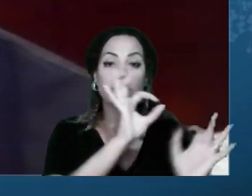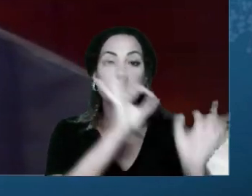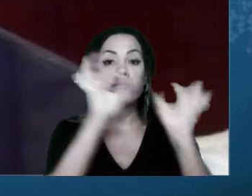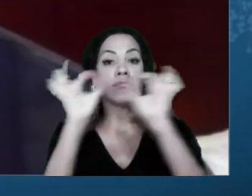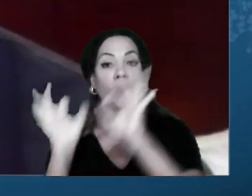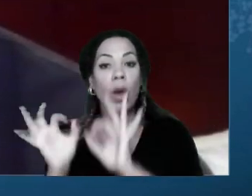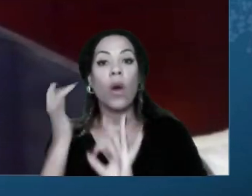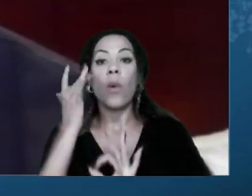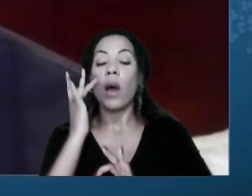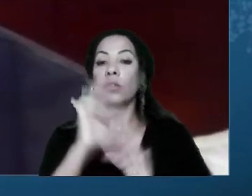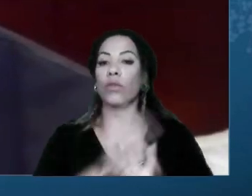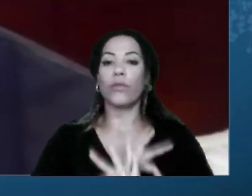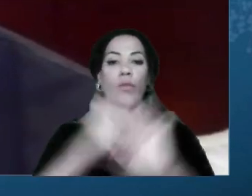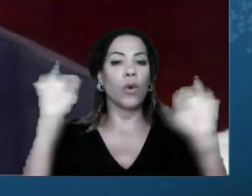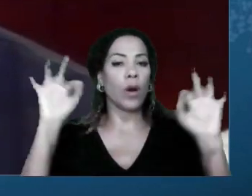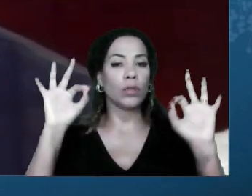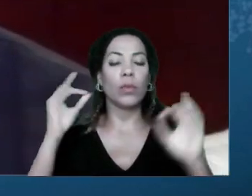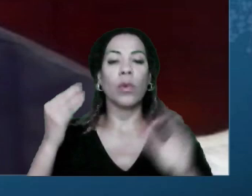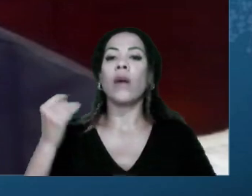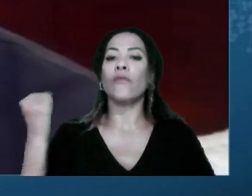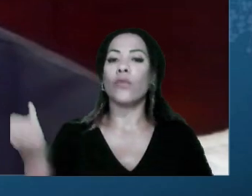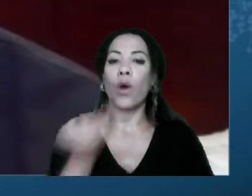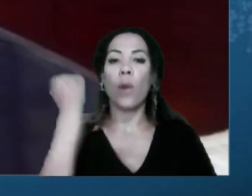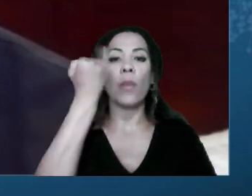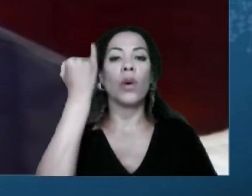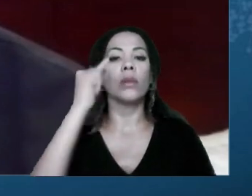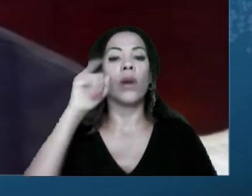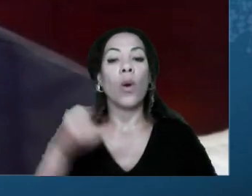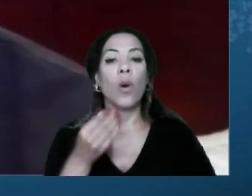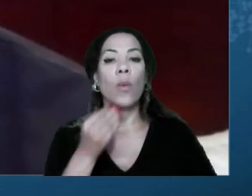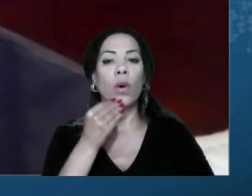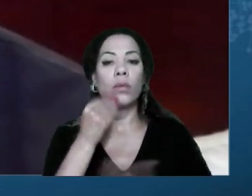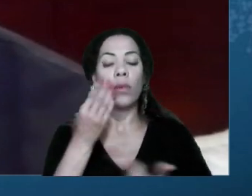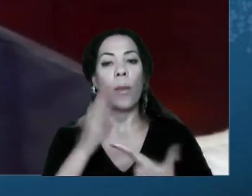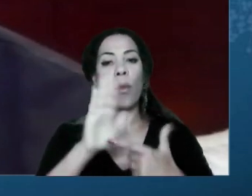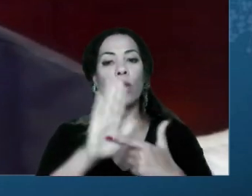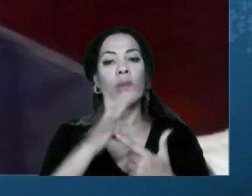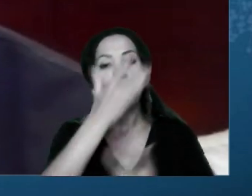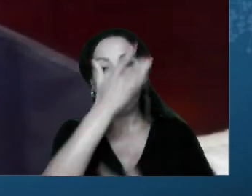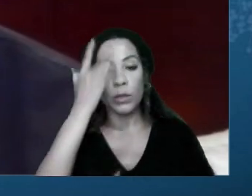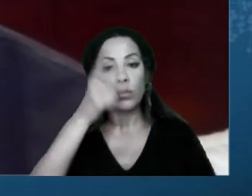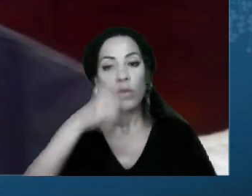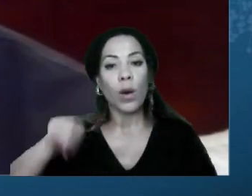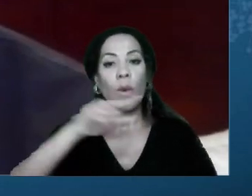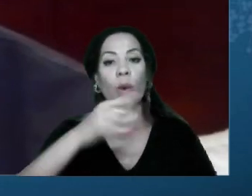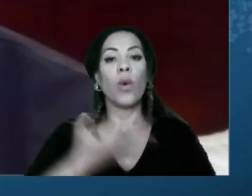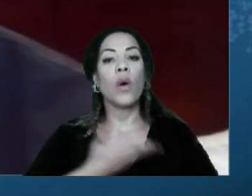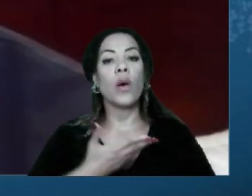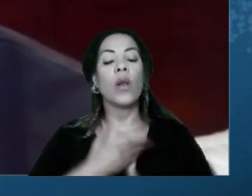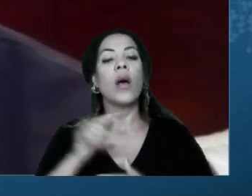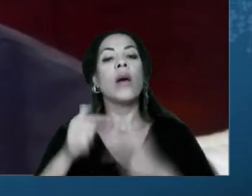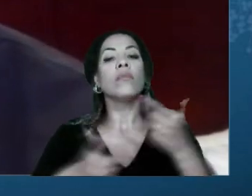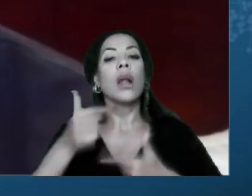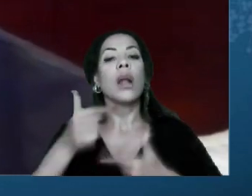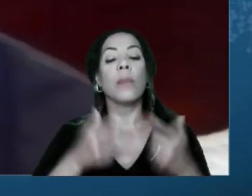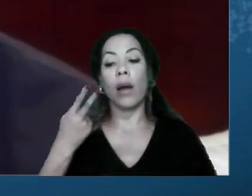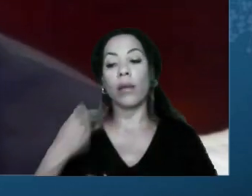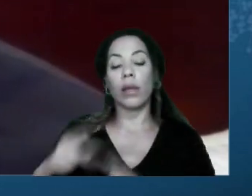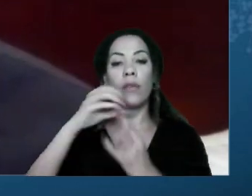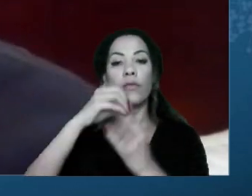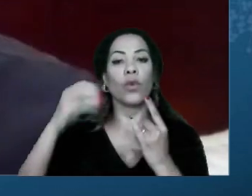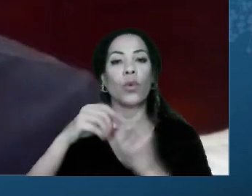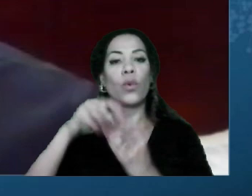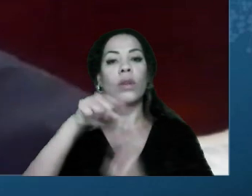excelente oportunidade de mostrar aos nossos colegas as iniciativas da Fiocruz nesta área. Muito obrigado por